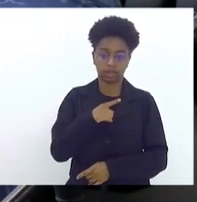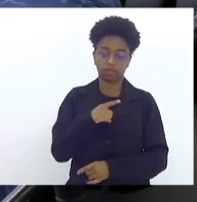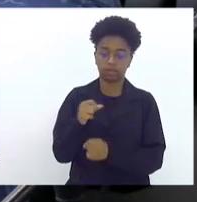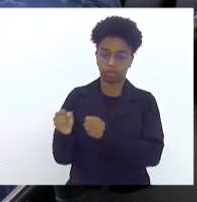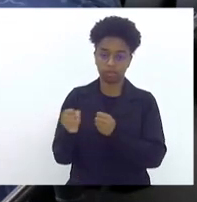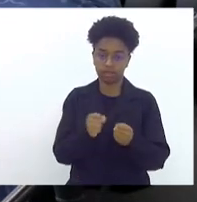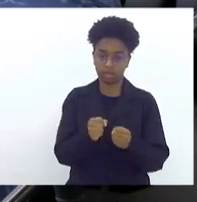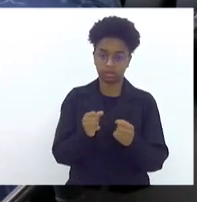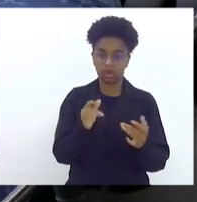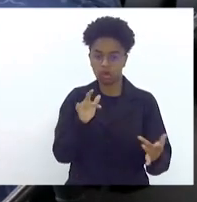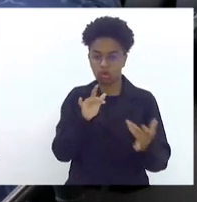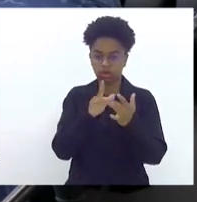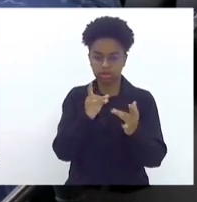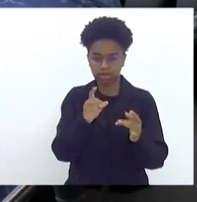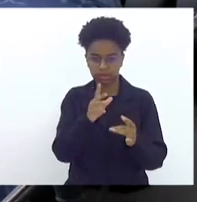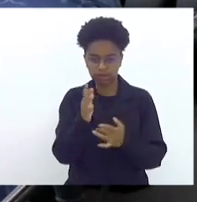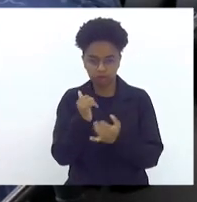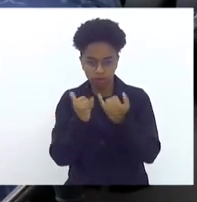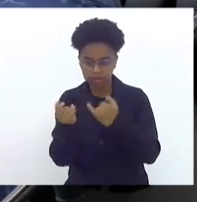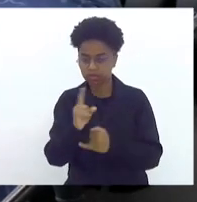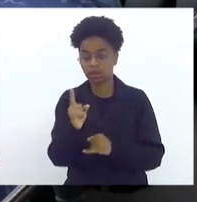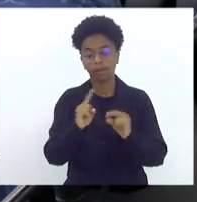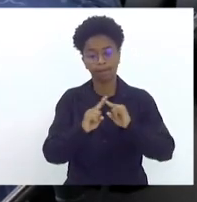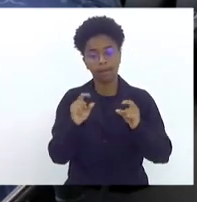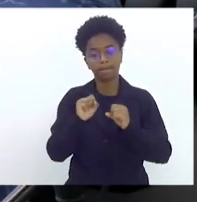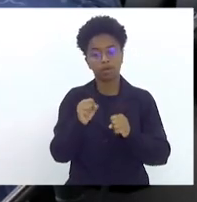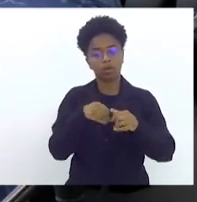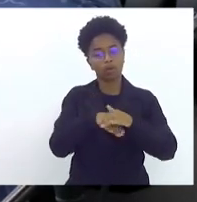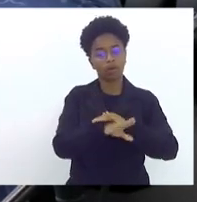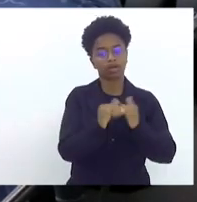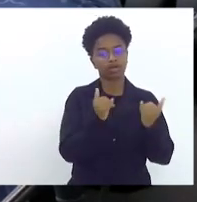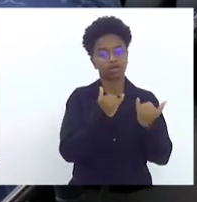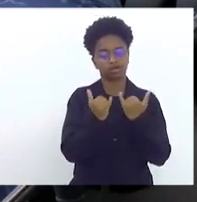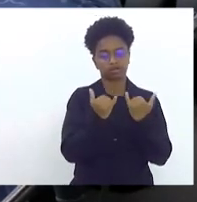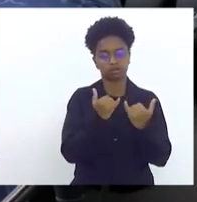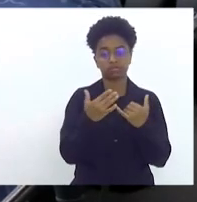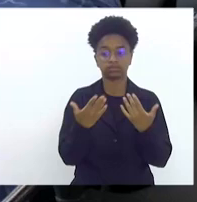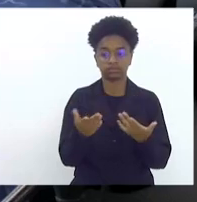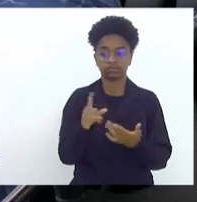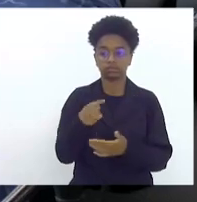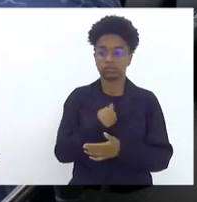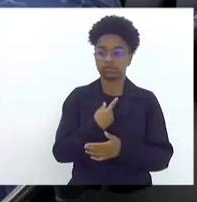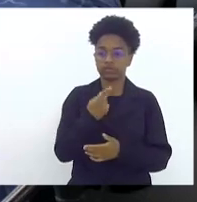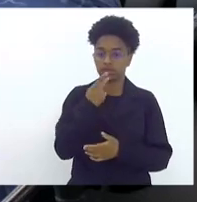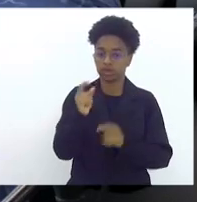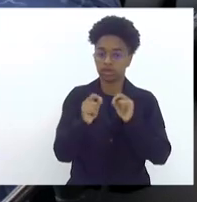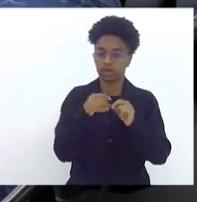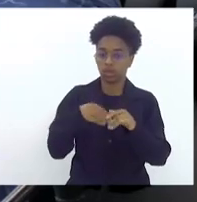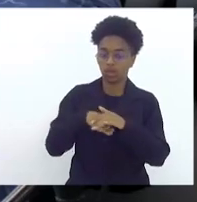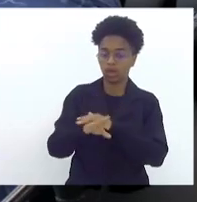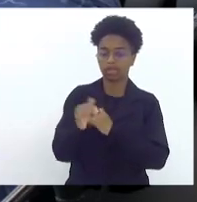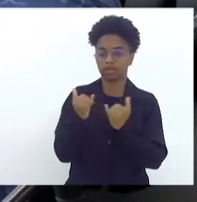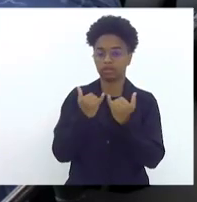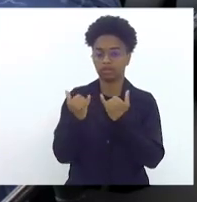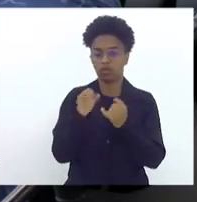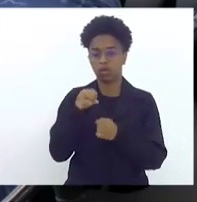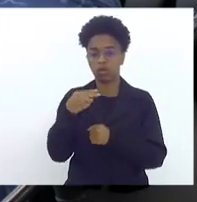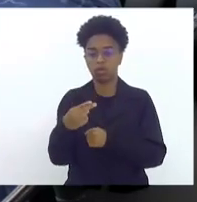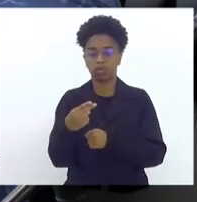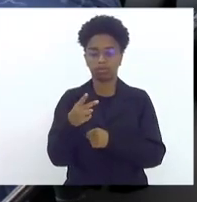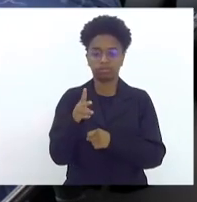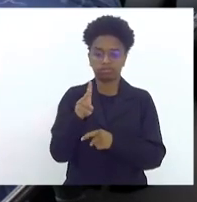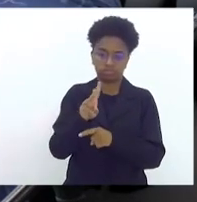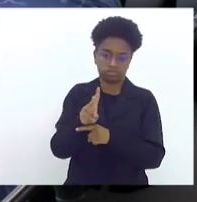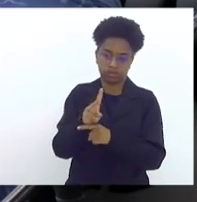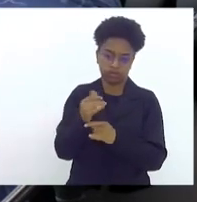mas de congelar esses dados até uma futura decisão judicial né que a gente chama de LEGO Hold né holder é guardar né ou congelamento de